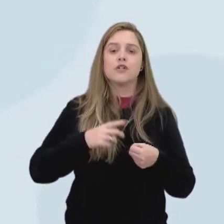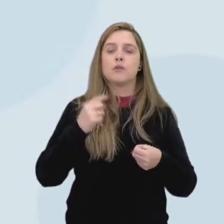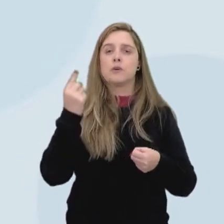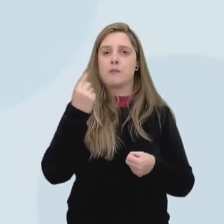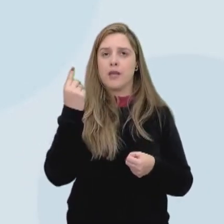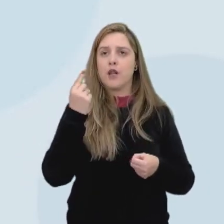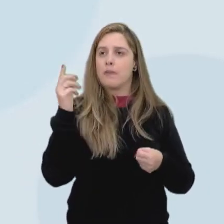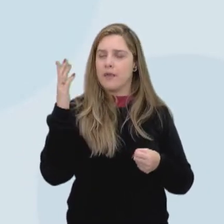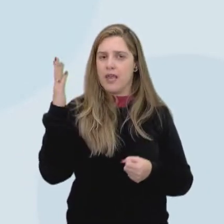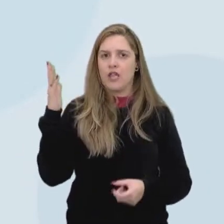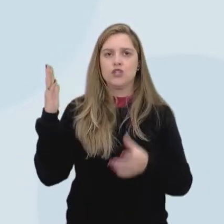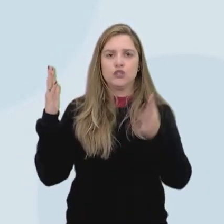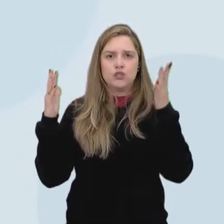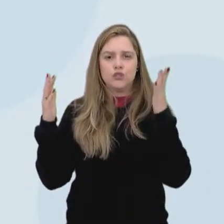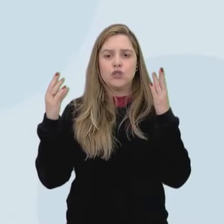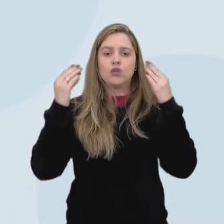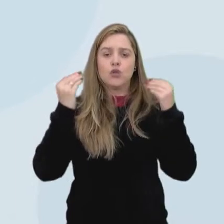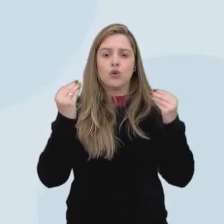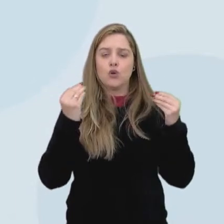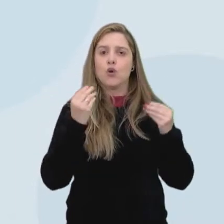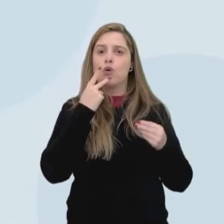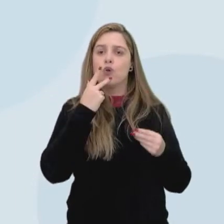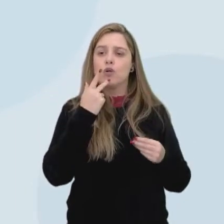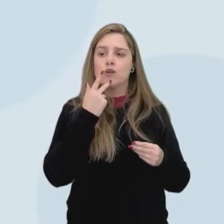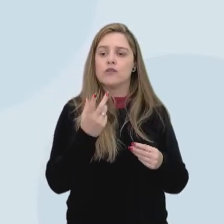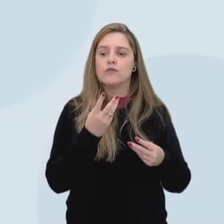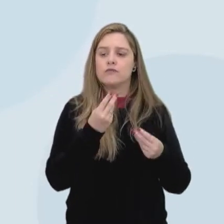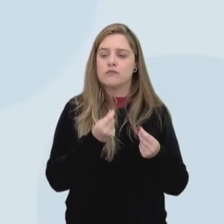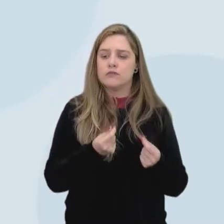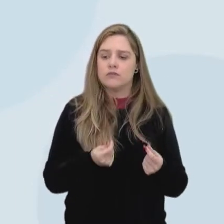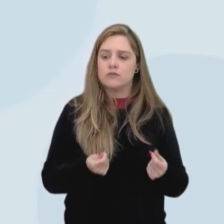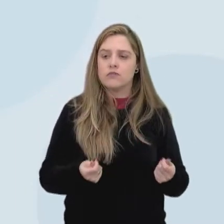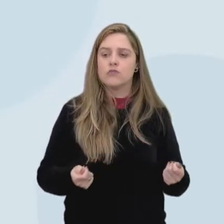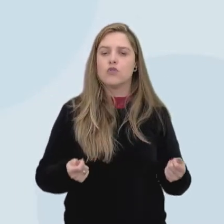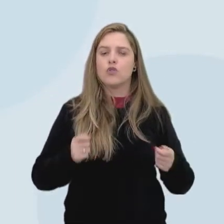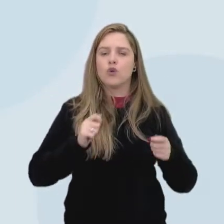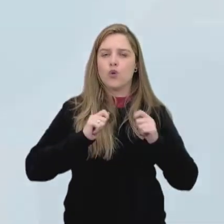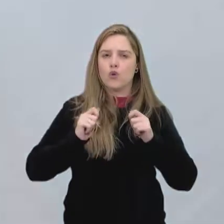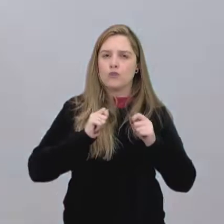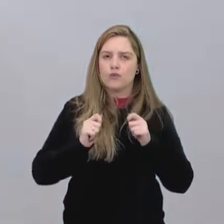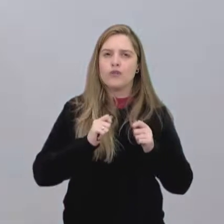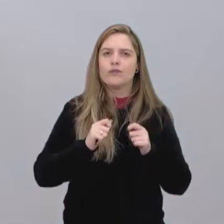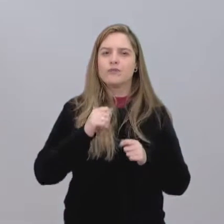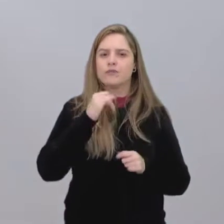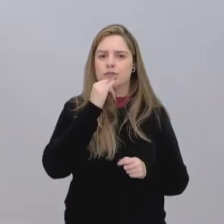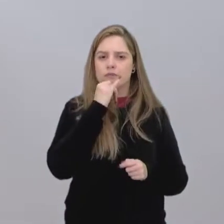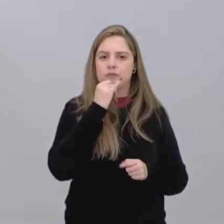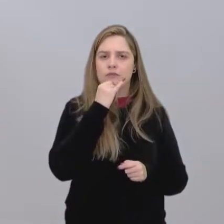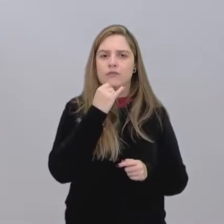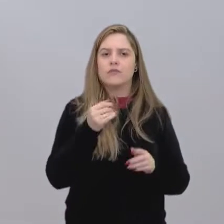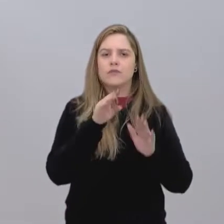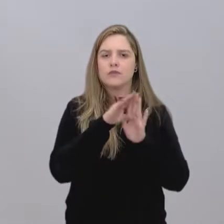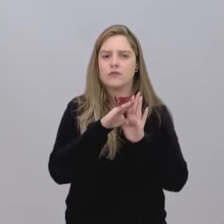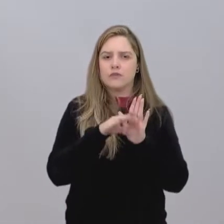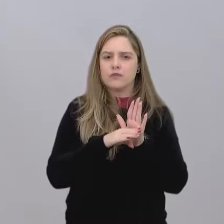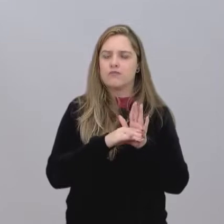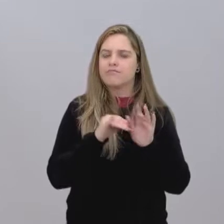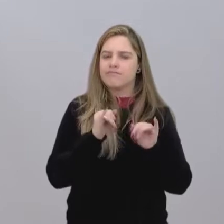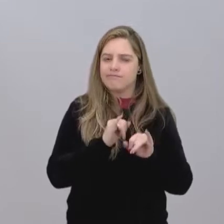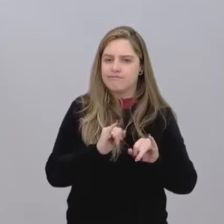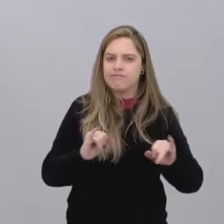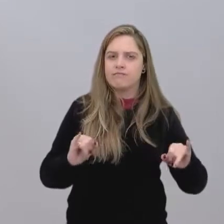por exemplo, como forma de inseticida, né, de controle, por exemplo, da propagação de muitos